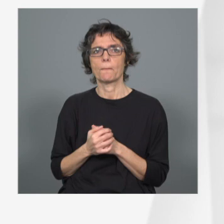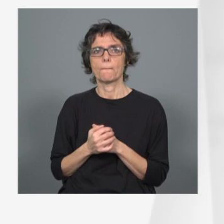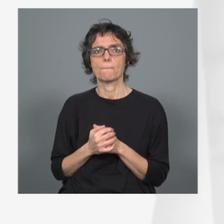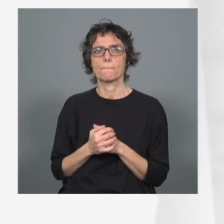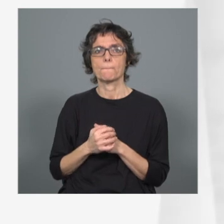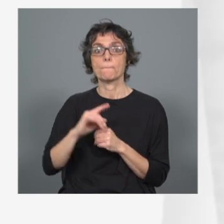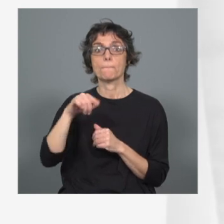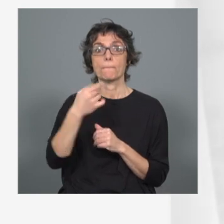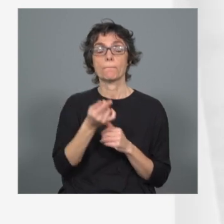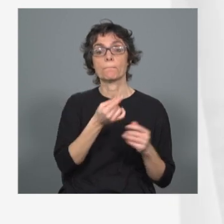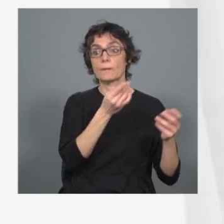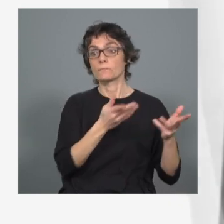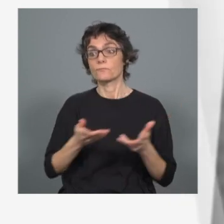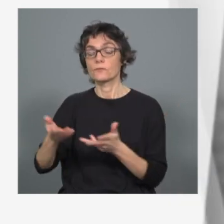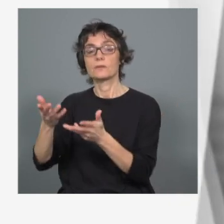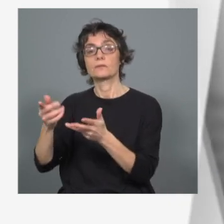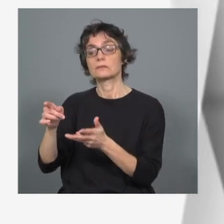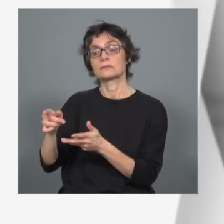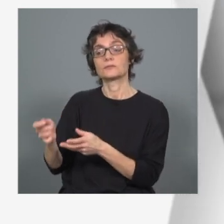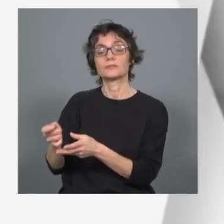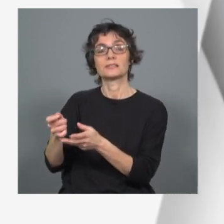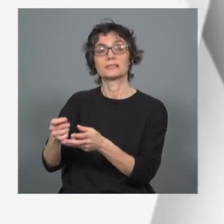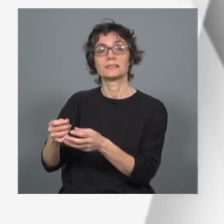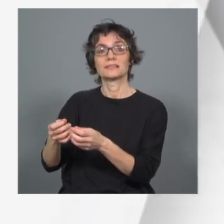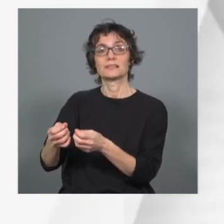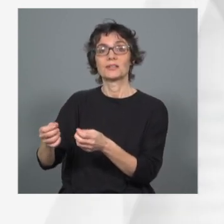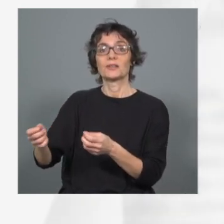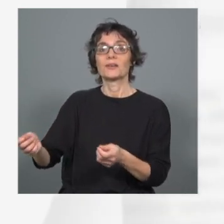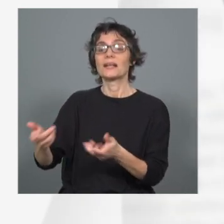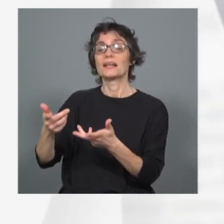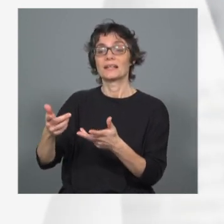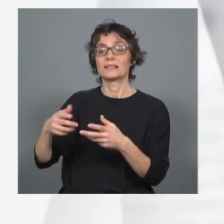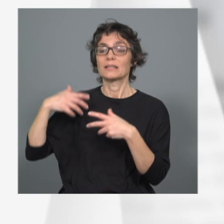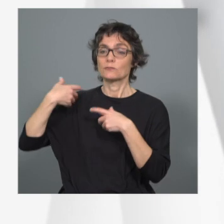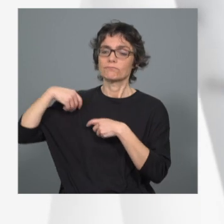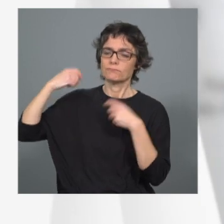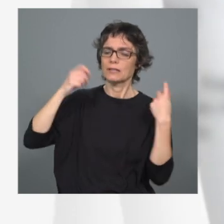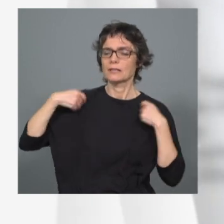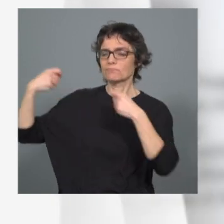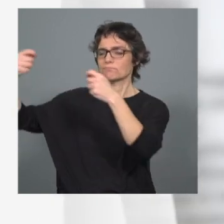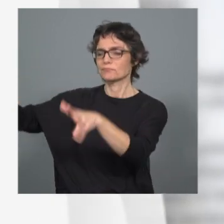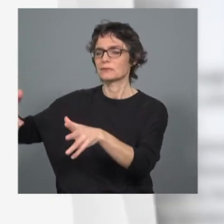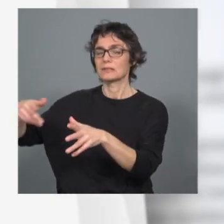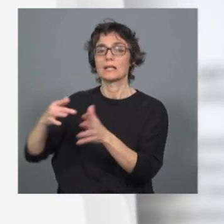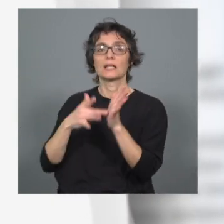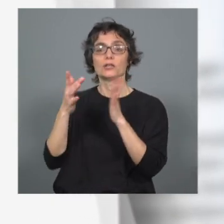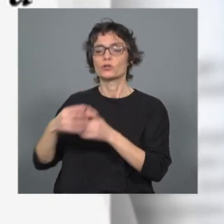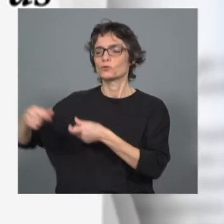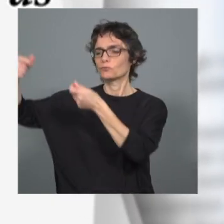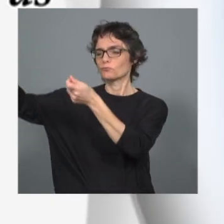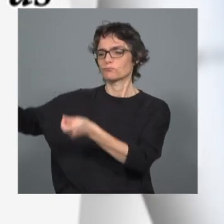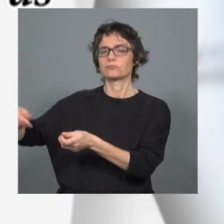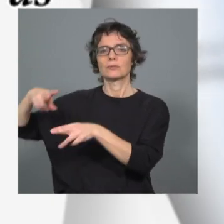então o jumentinho a Jesus, lançaram-lhe por cima as suas capas e sentou-se nele.